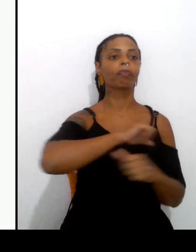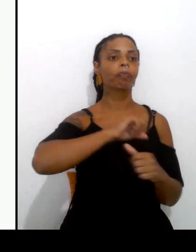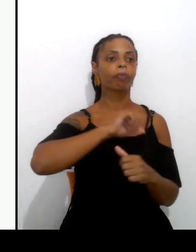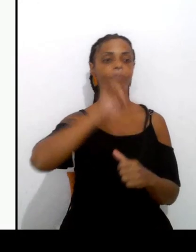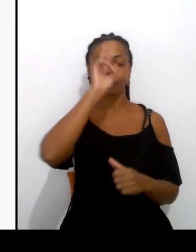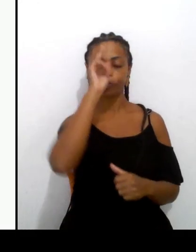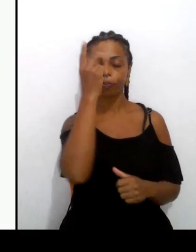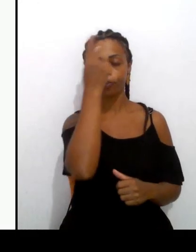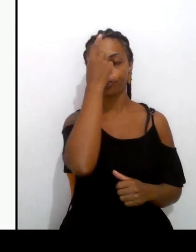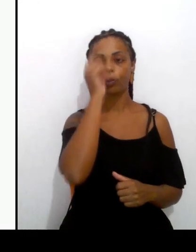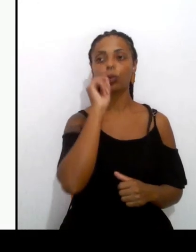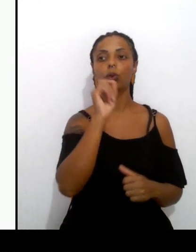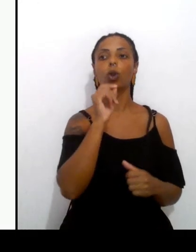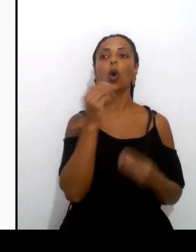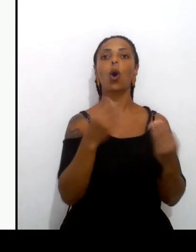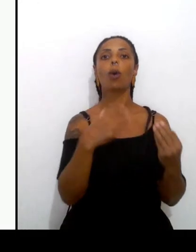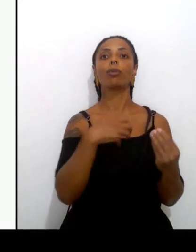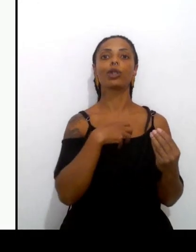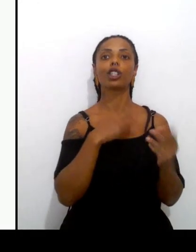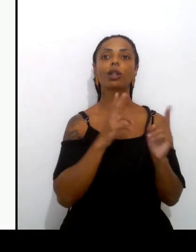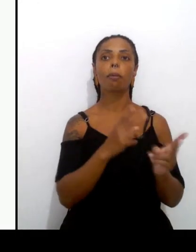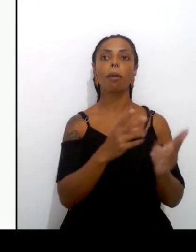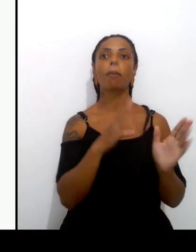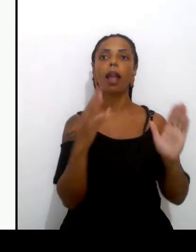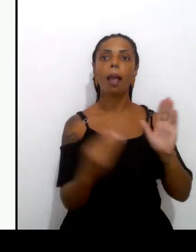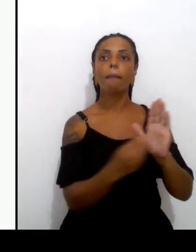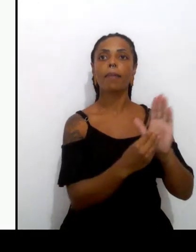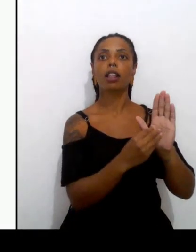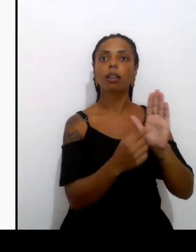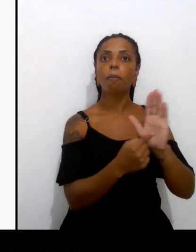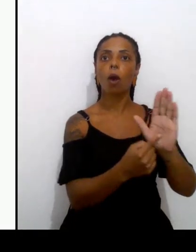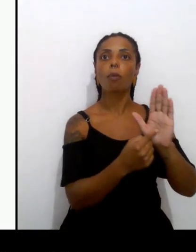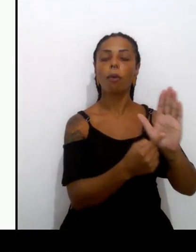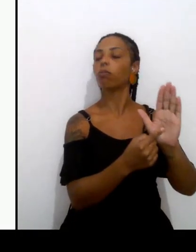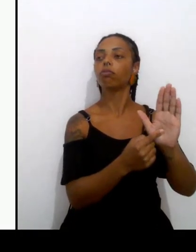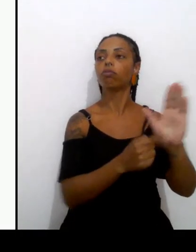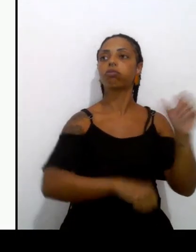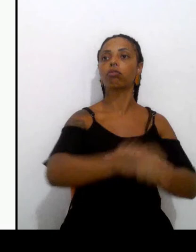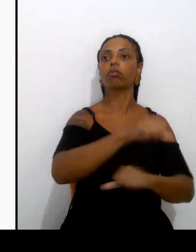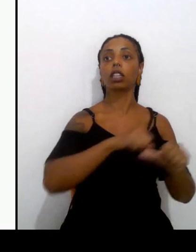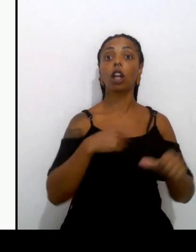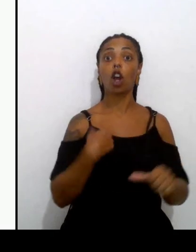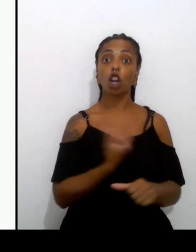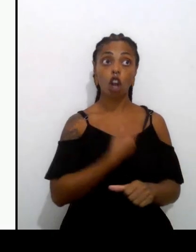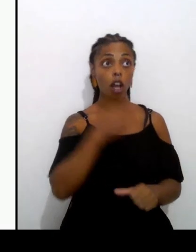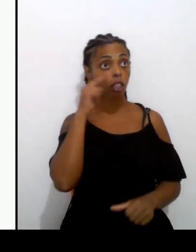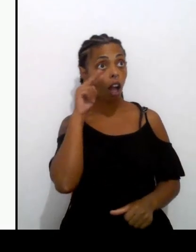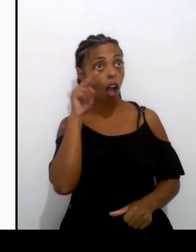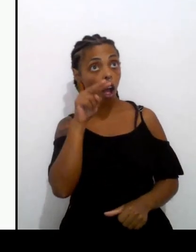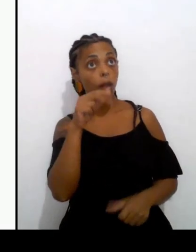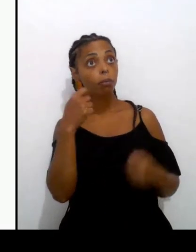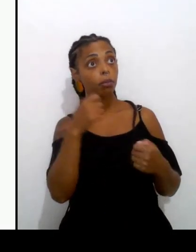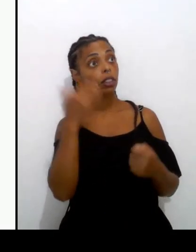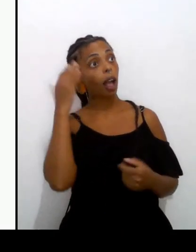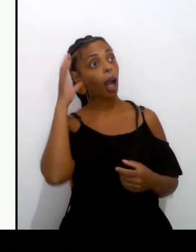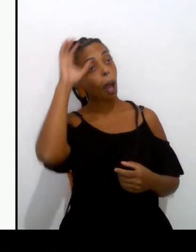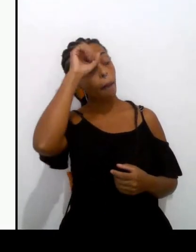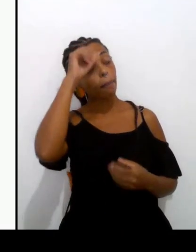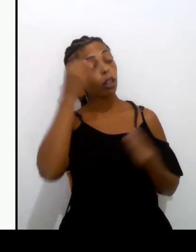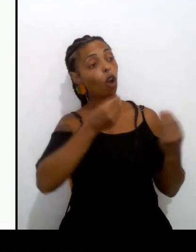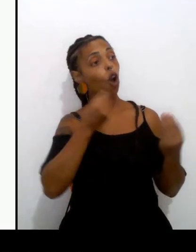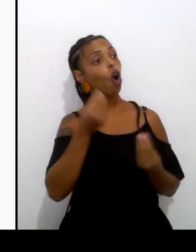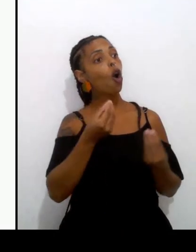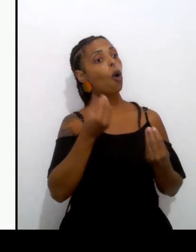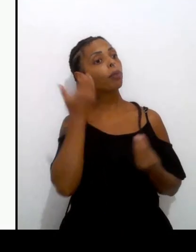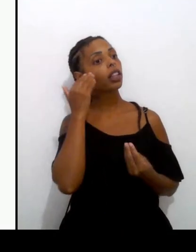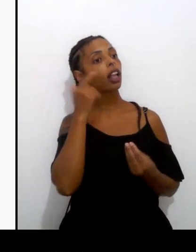convenção da representação ou seja nós observador temos que aprender a ler os corpos que não se comportam dos modos como nós esperaremos